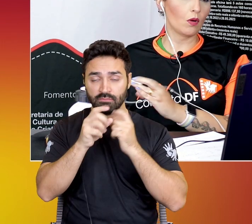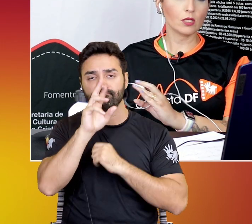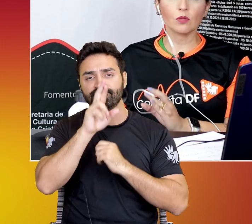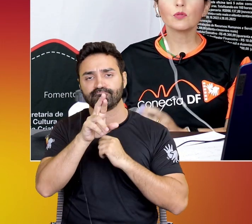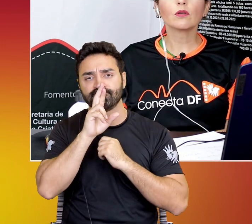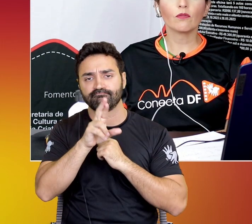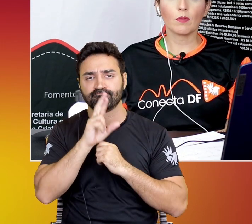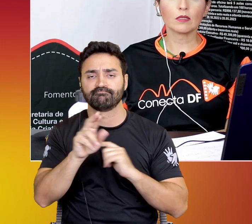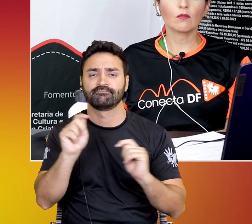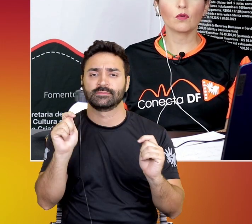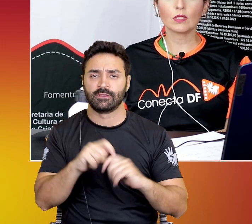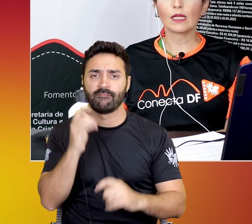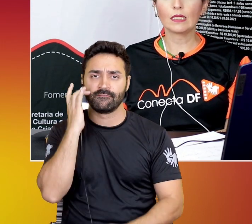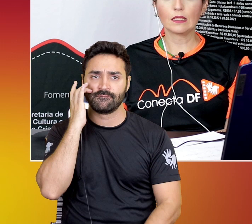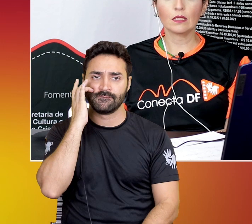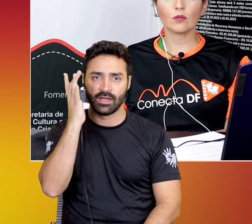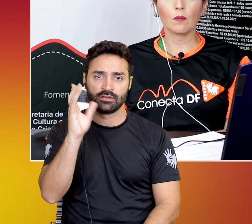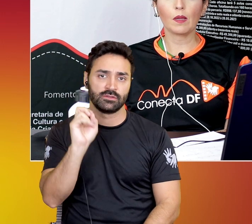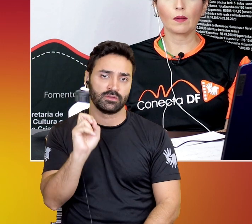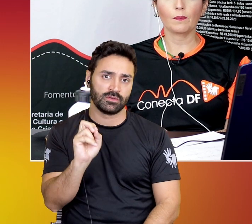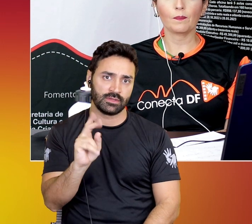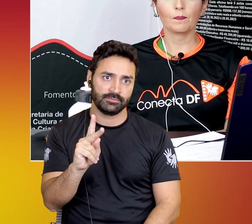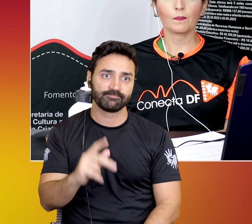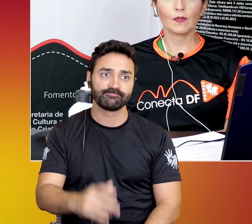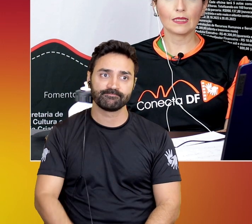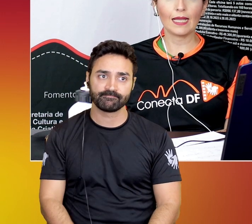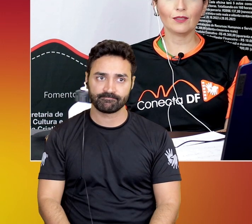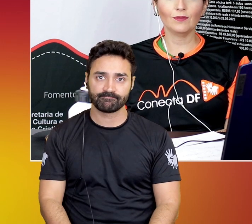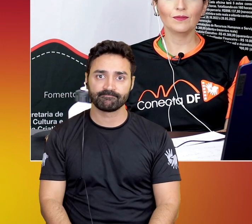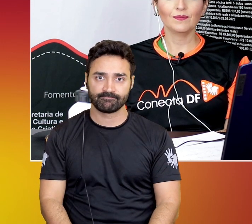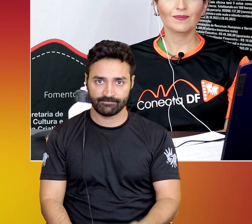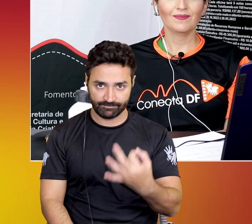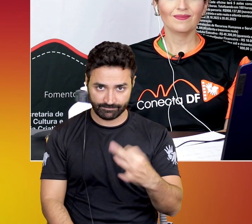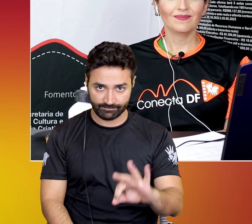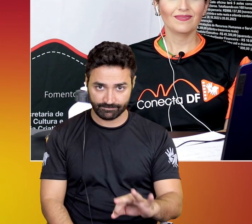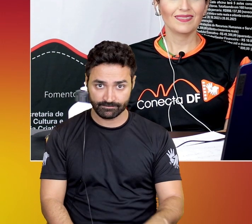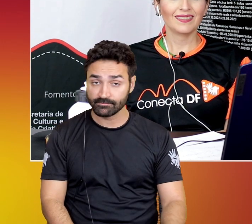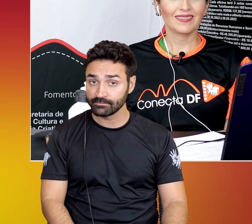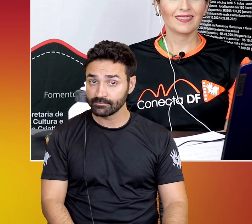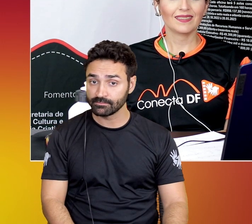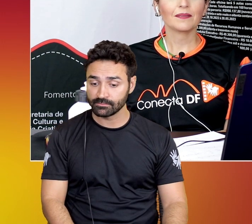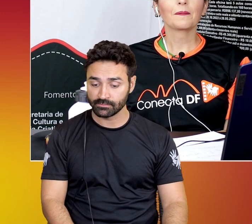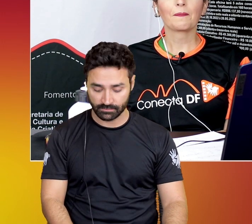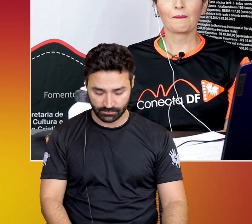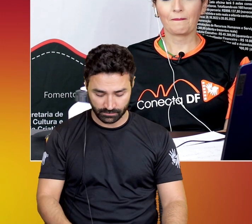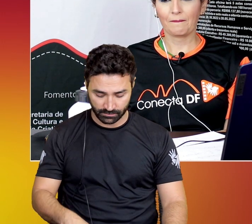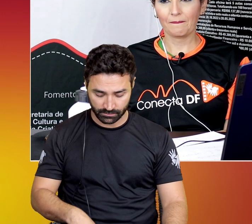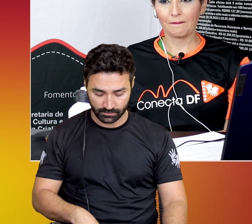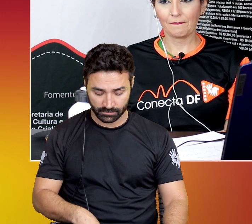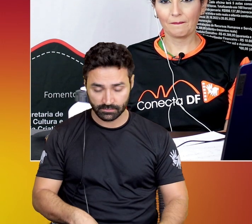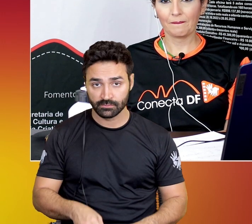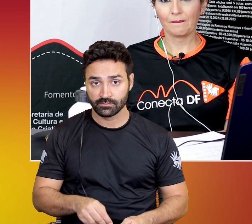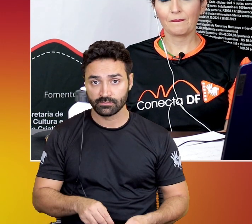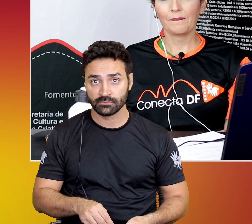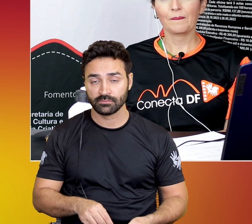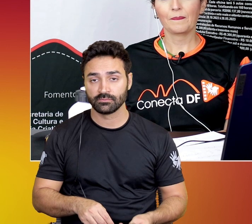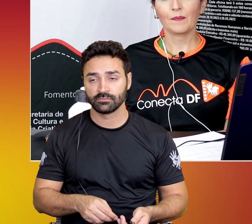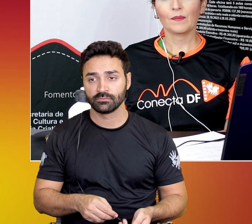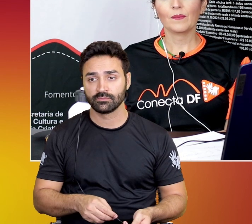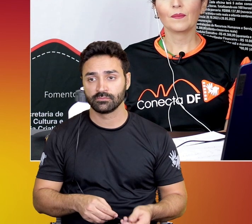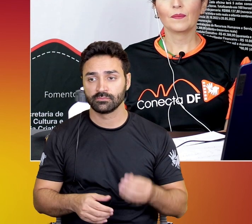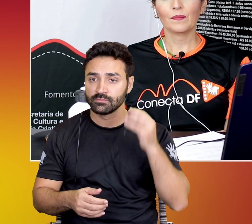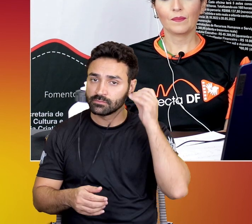trazer qualquer tipo de informação e vão esclarecer isso também. Certo? É porque no grupo que está